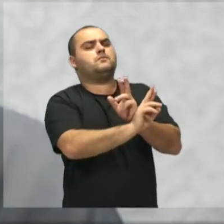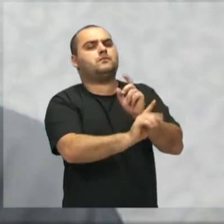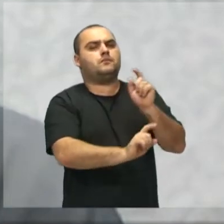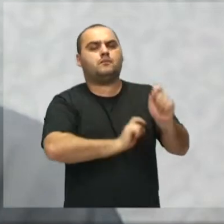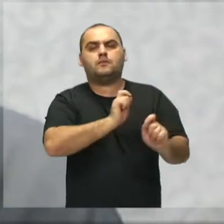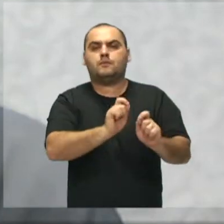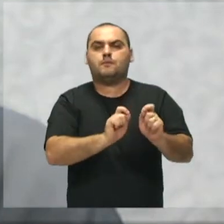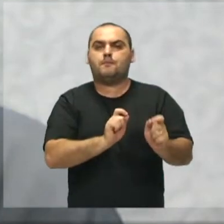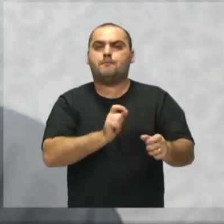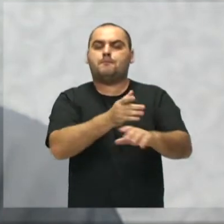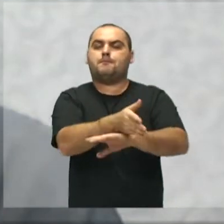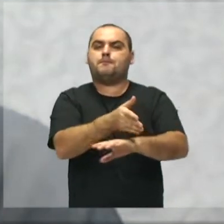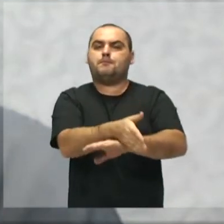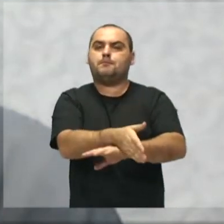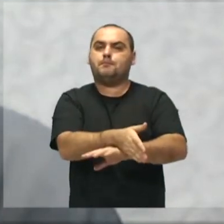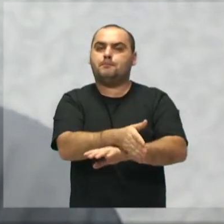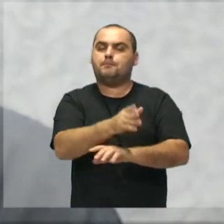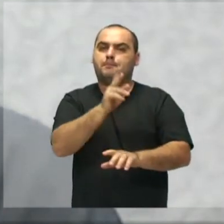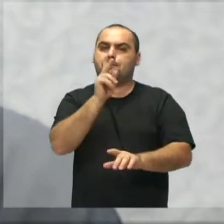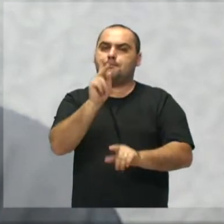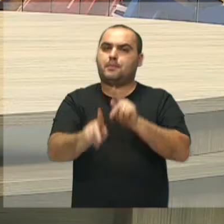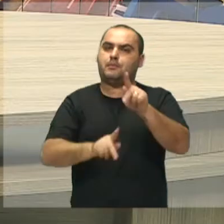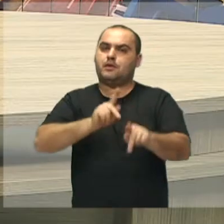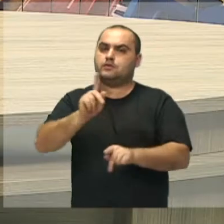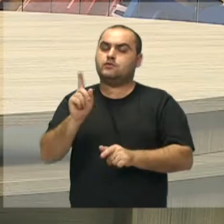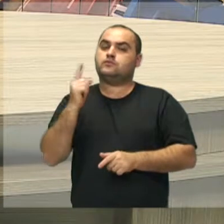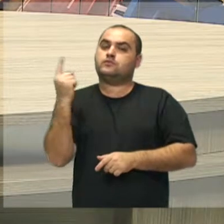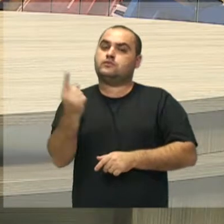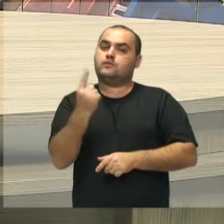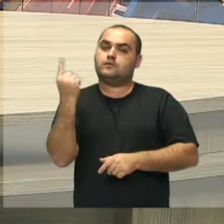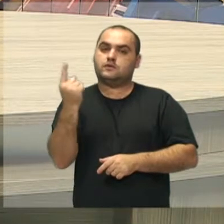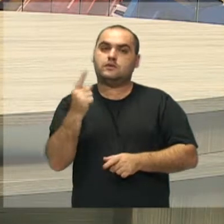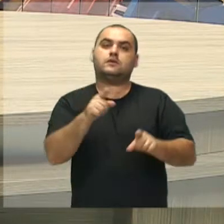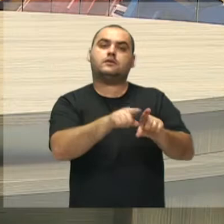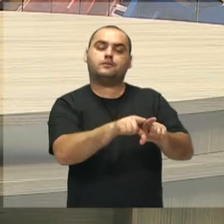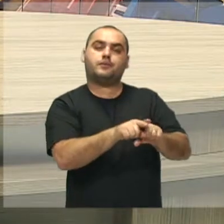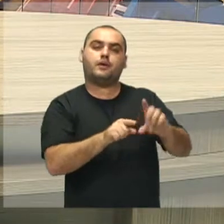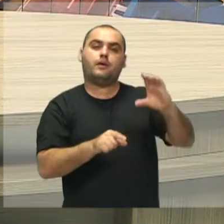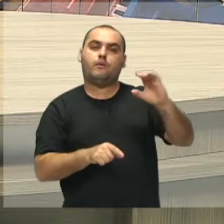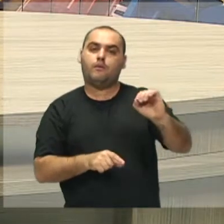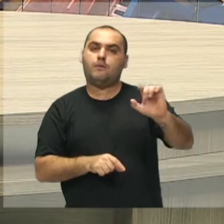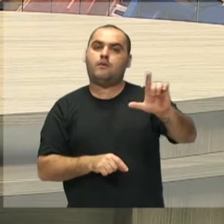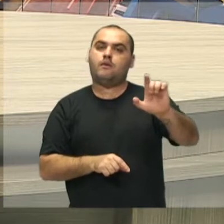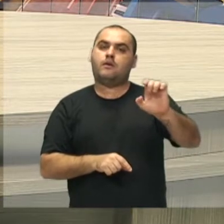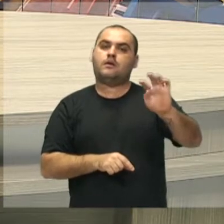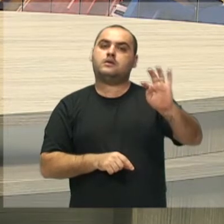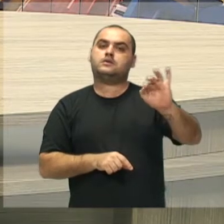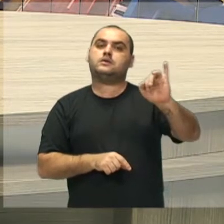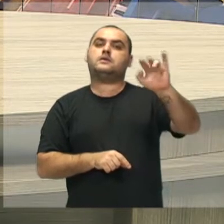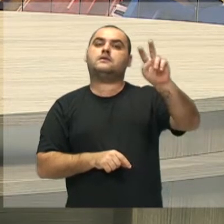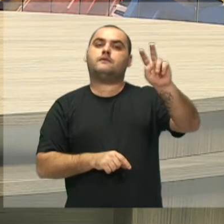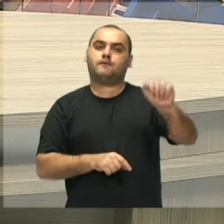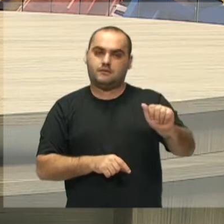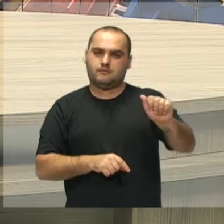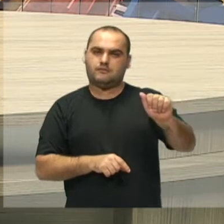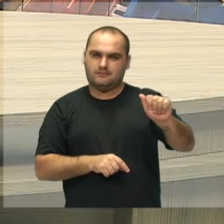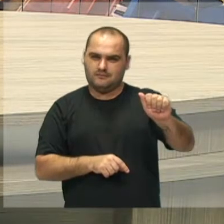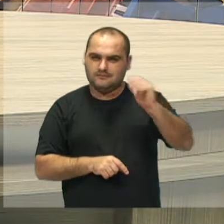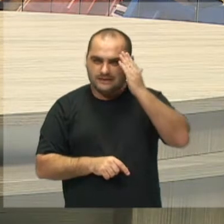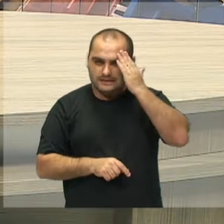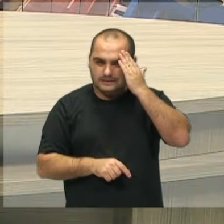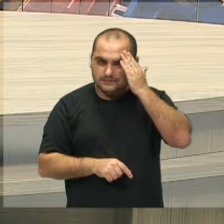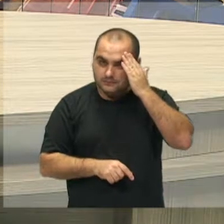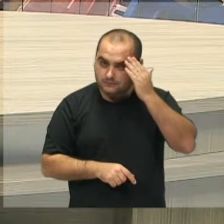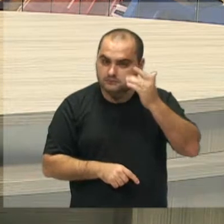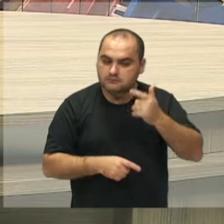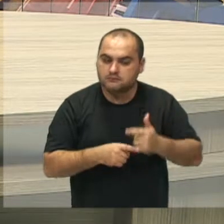à participação cidadã, individualmente e também coletivamente na esfera política? Até porque a